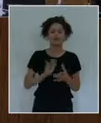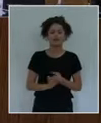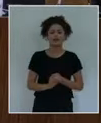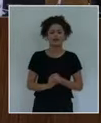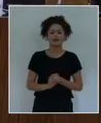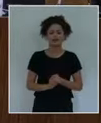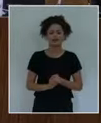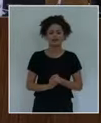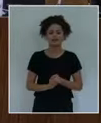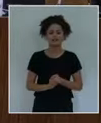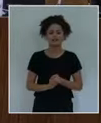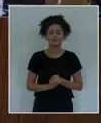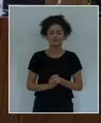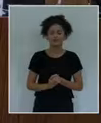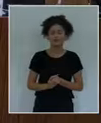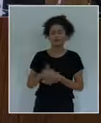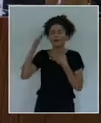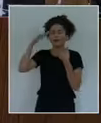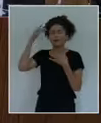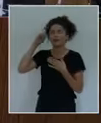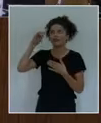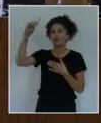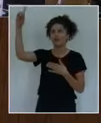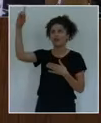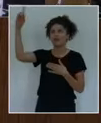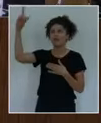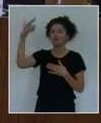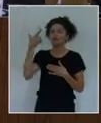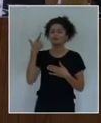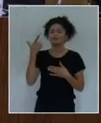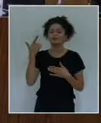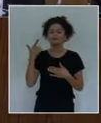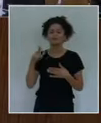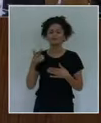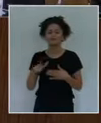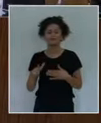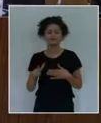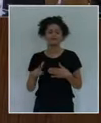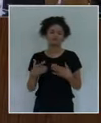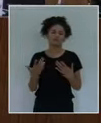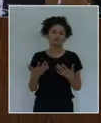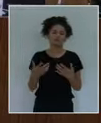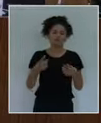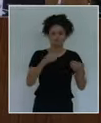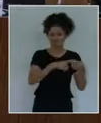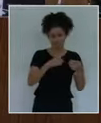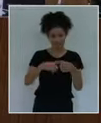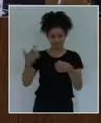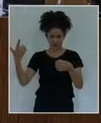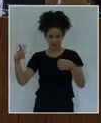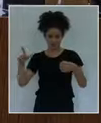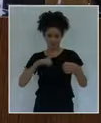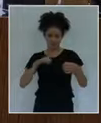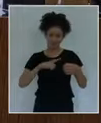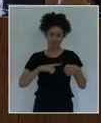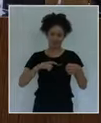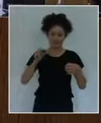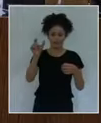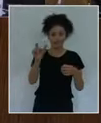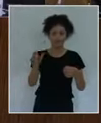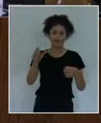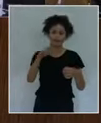se tivesse, né, graças a Deus não tivemos, ao contrário de municípios como Ibirité, né, Raposos, graças a Deus não